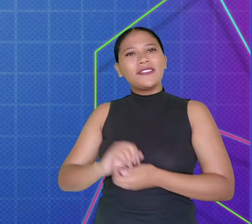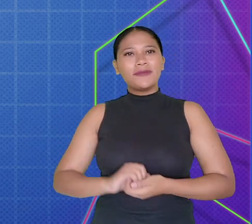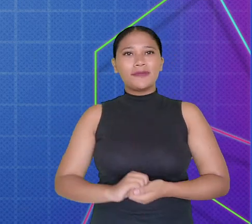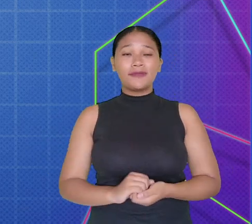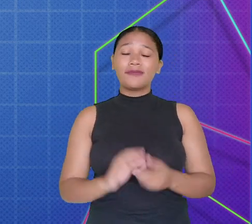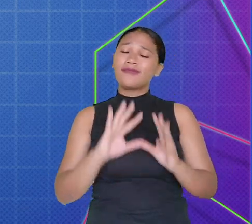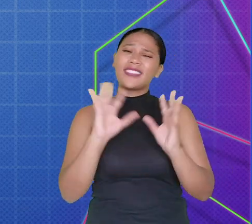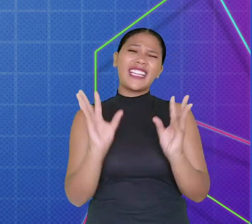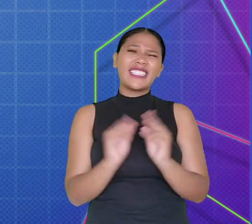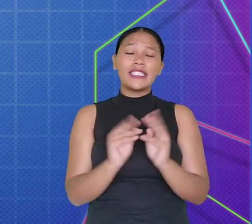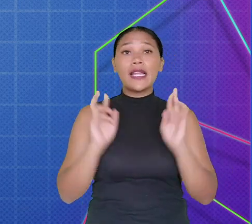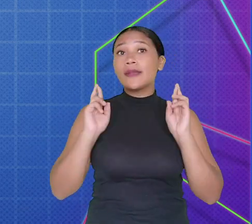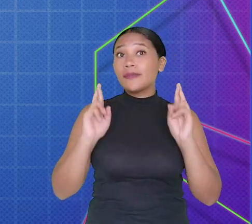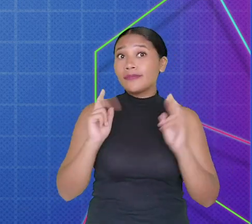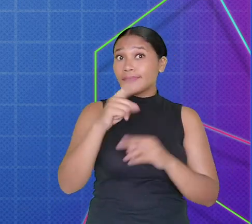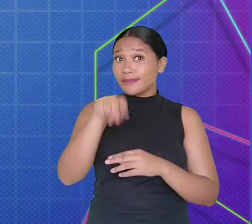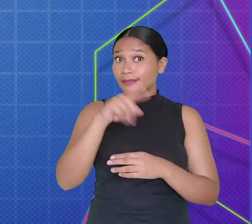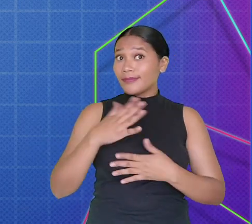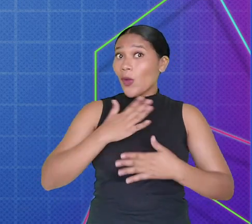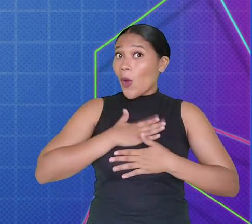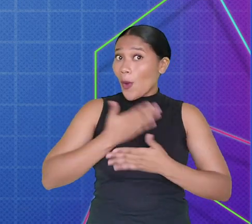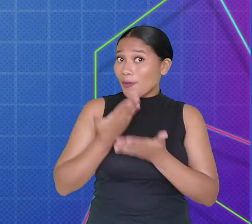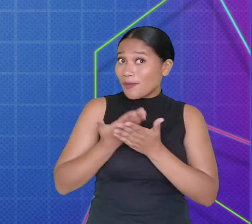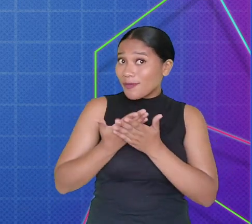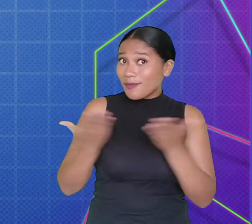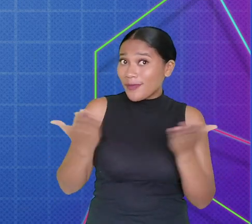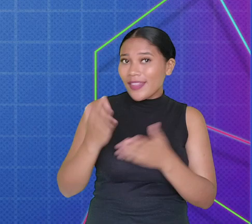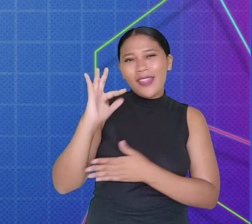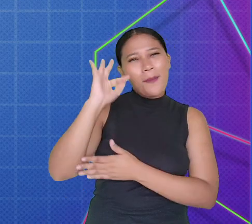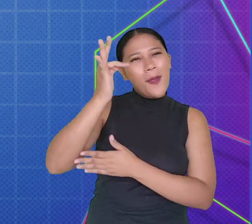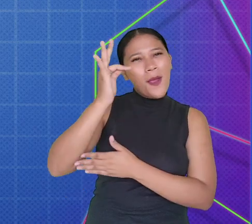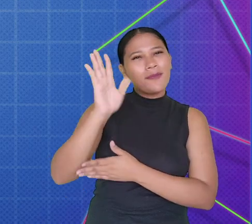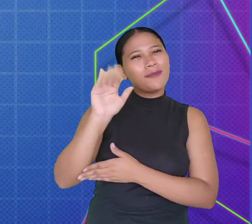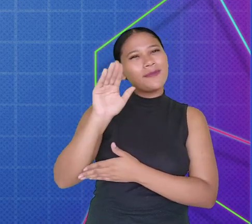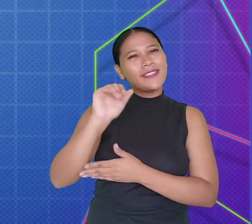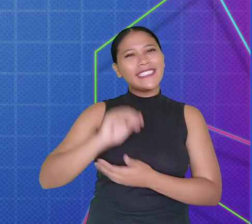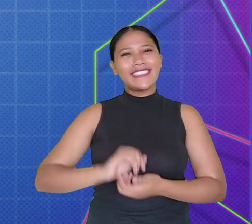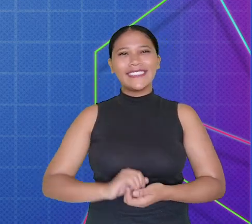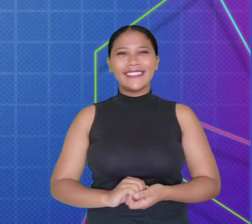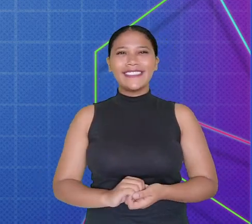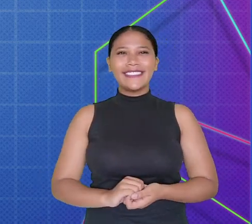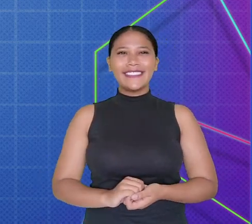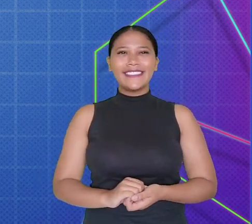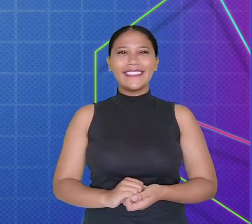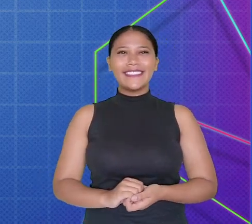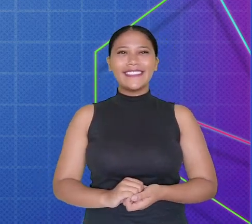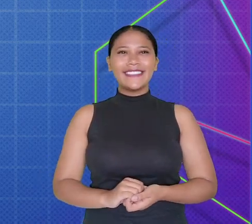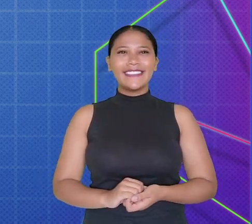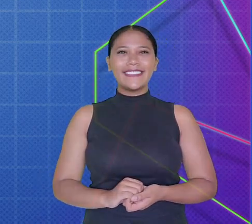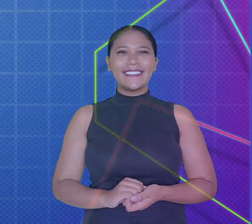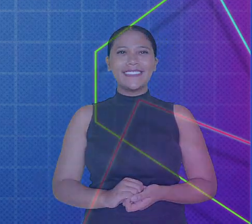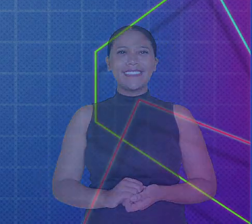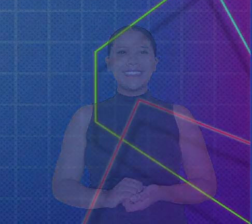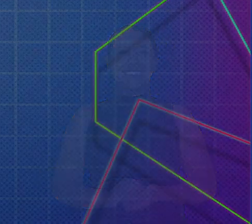criação do seu jogo. É isso, pessoal. Espero que vocês tenham gostado dessa aula e nos vemos na próxima. Valeu!